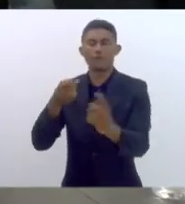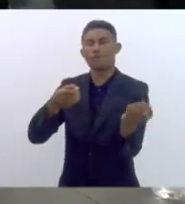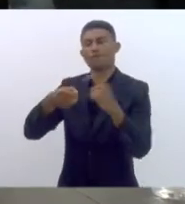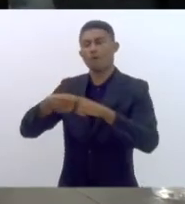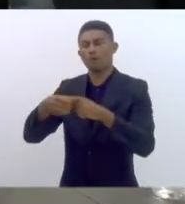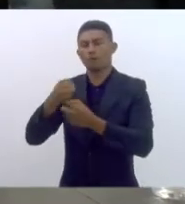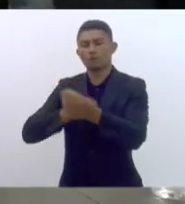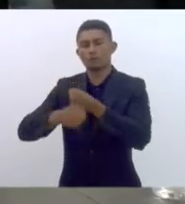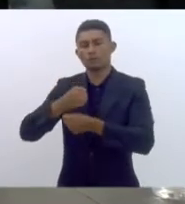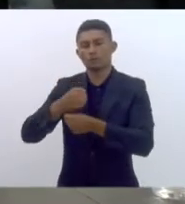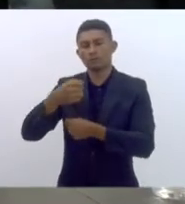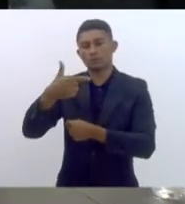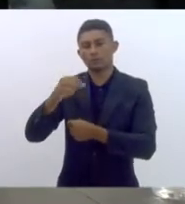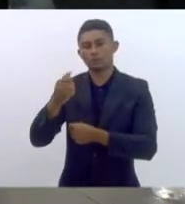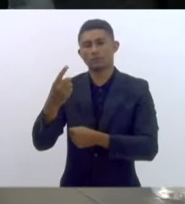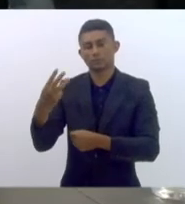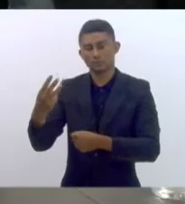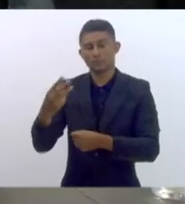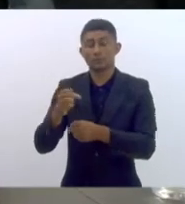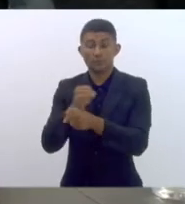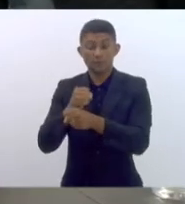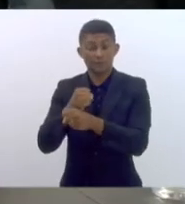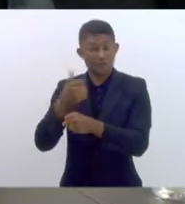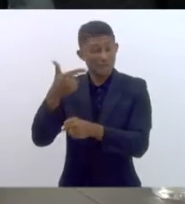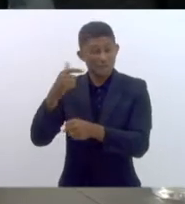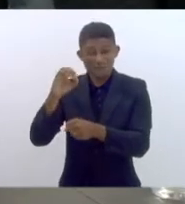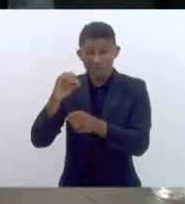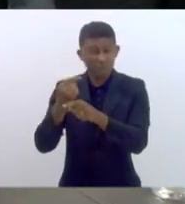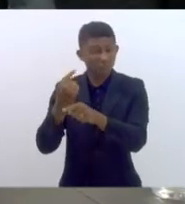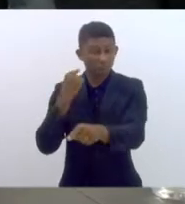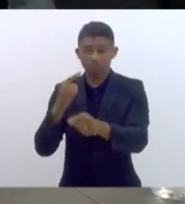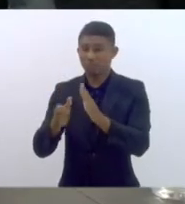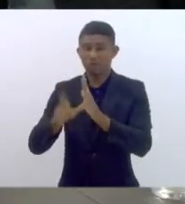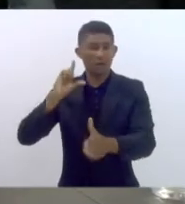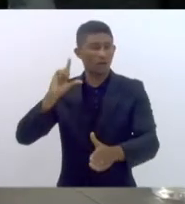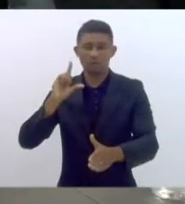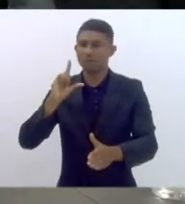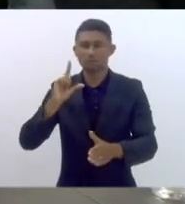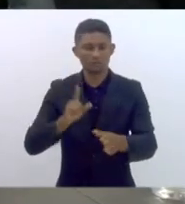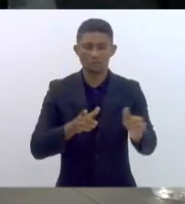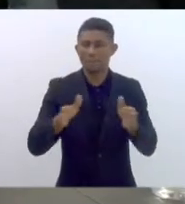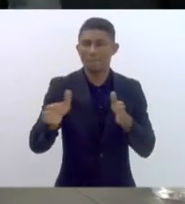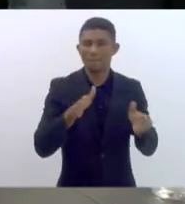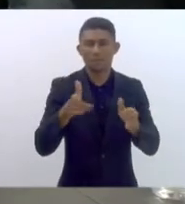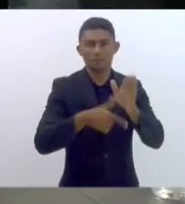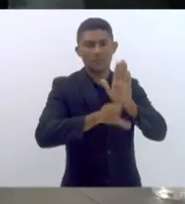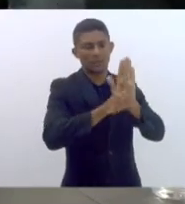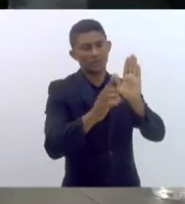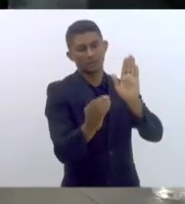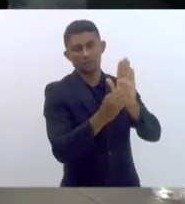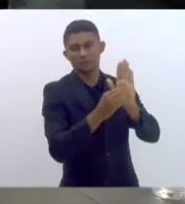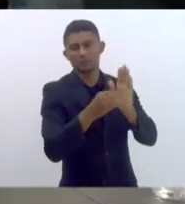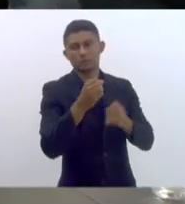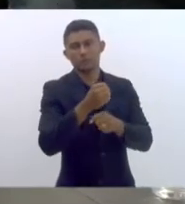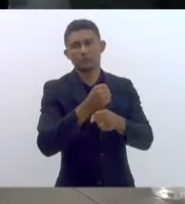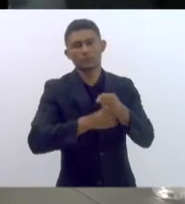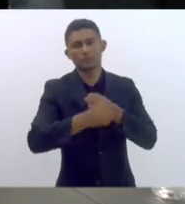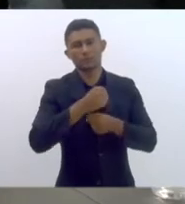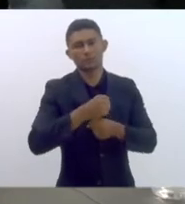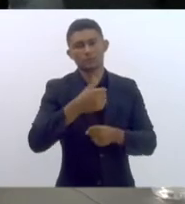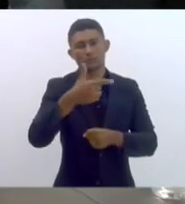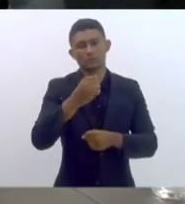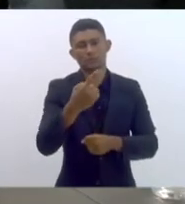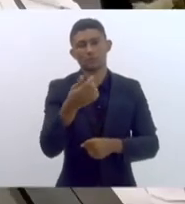2013, a gente estaria recebendo 20 anos antes do prazo autorizado na lei. Foi só a partir de 2016.